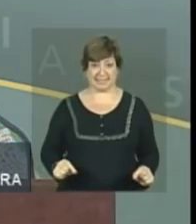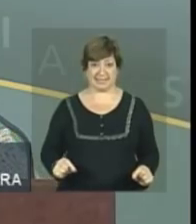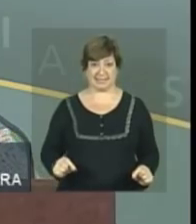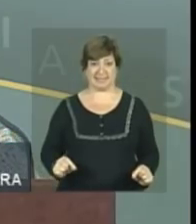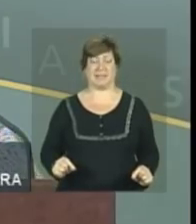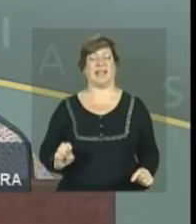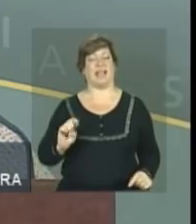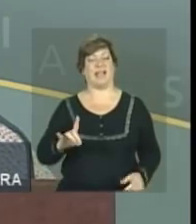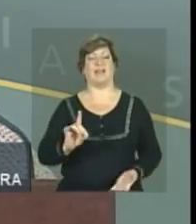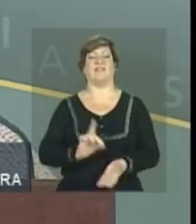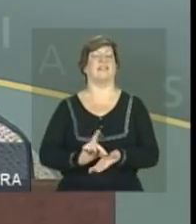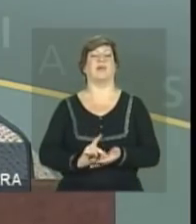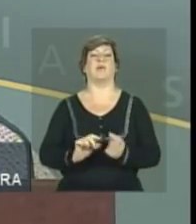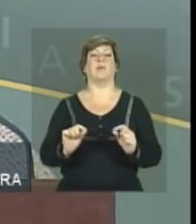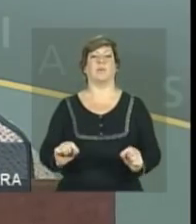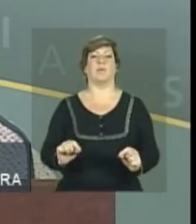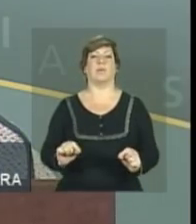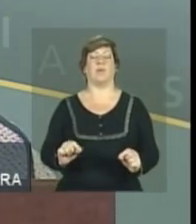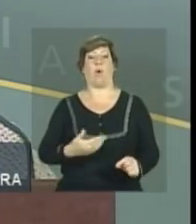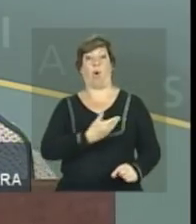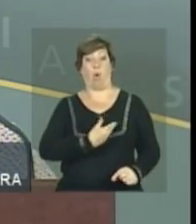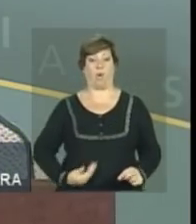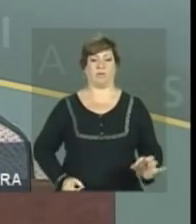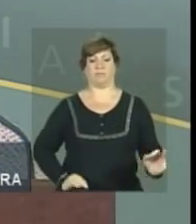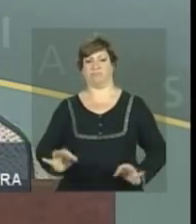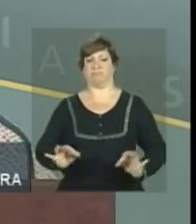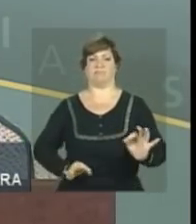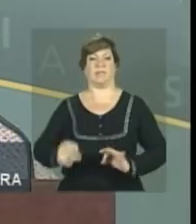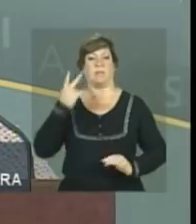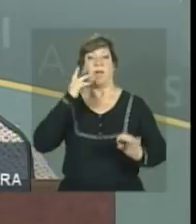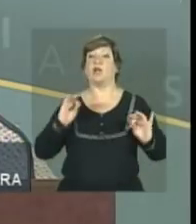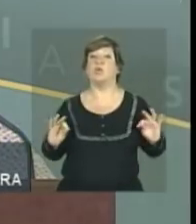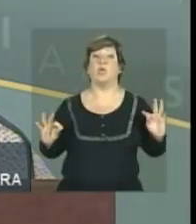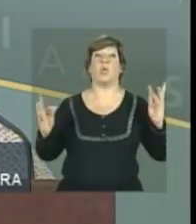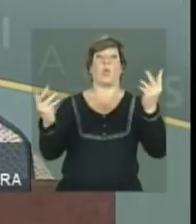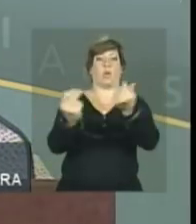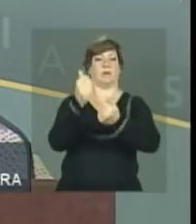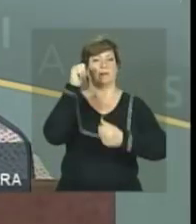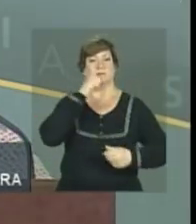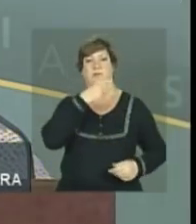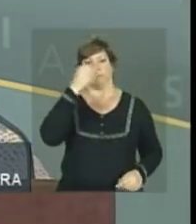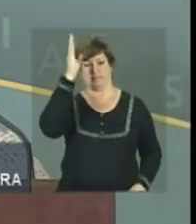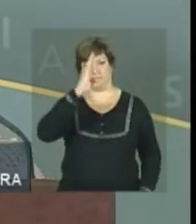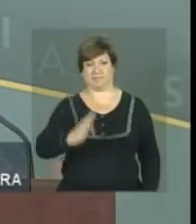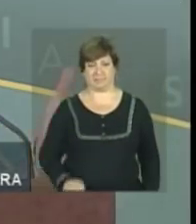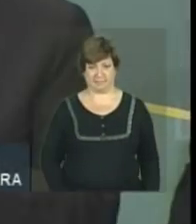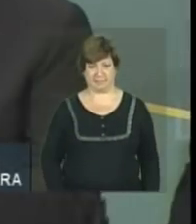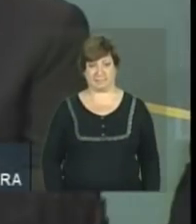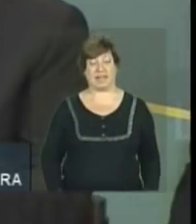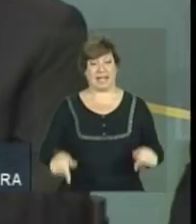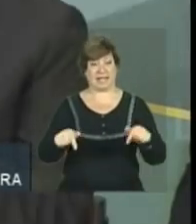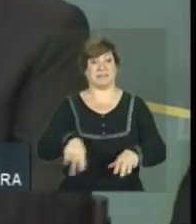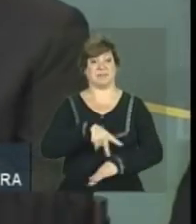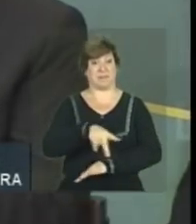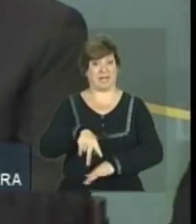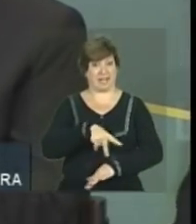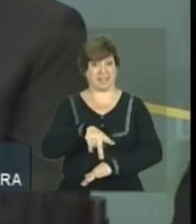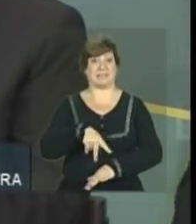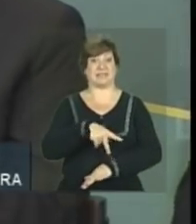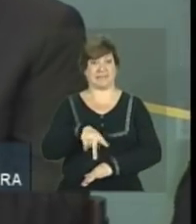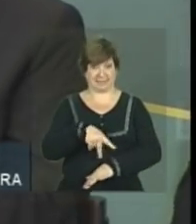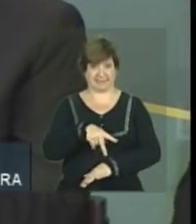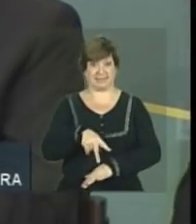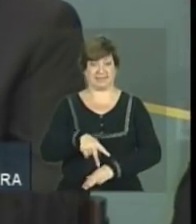de fato, governar para todos os brasileiros e todas as brasileiras. Esse país, afinal de